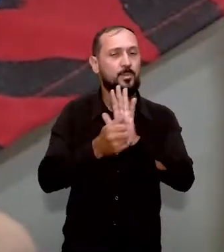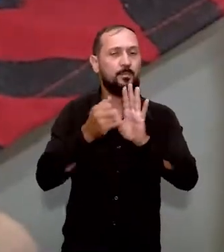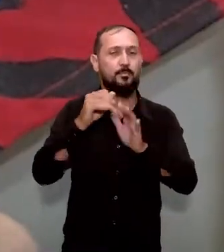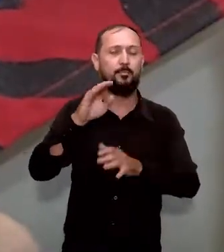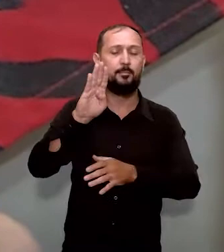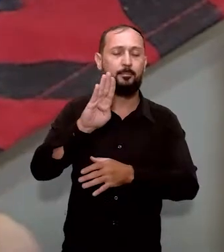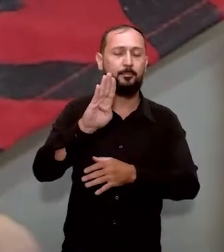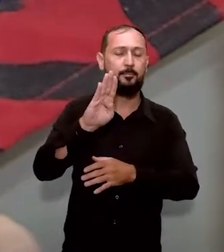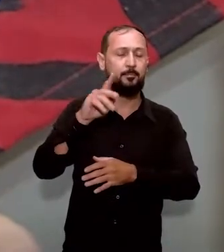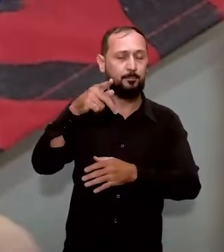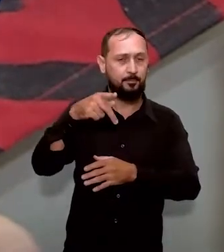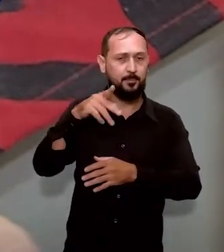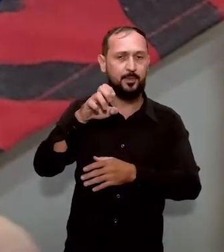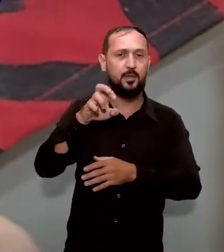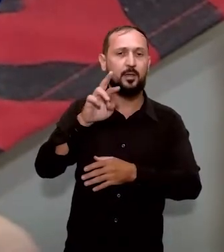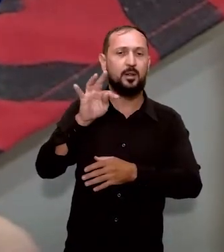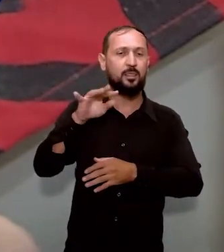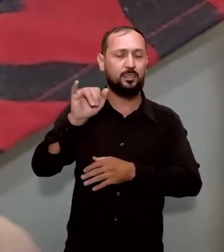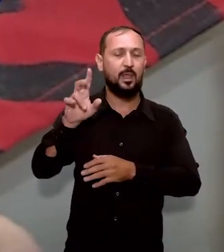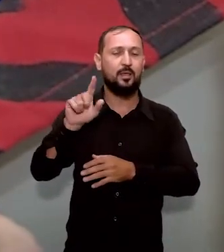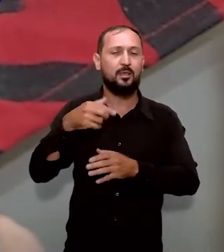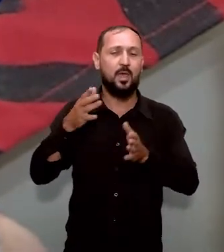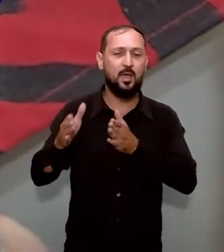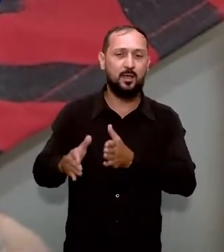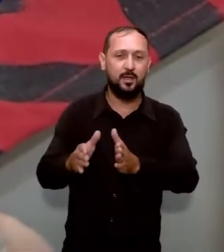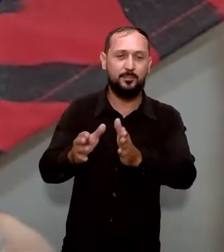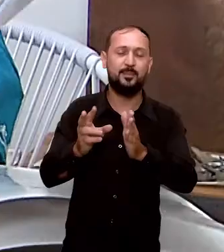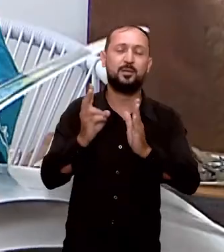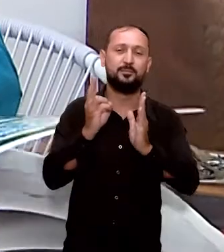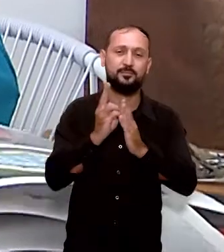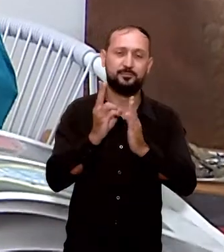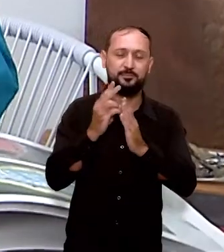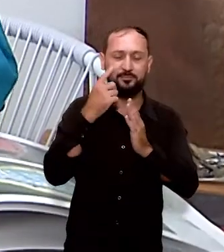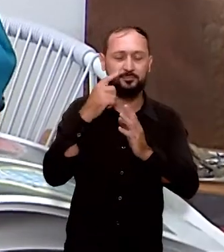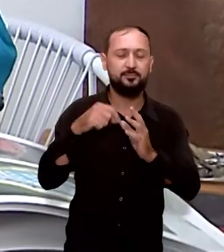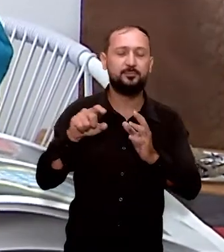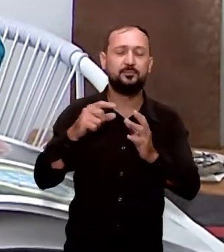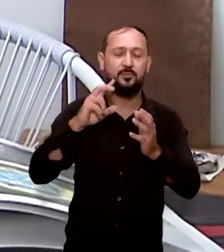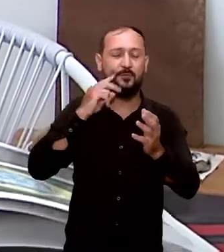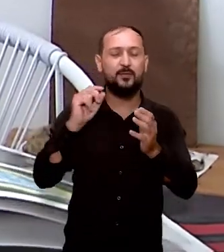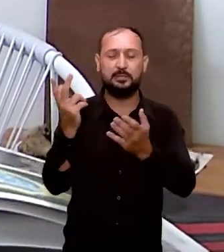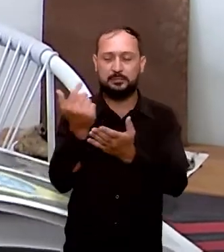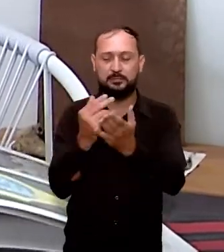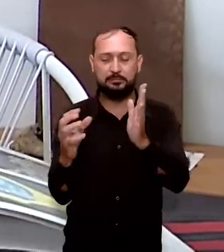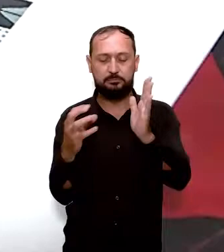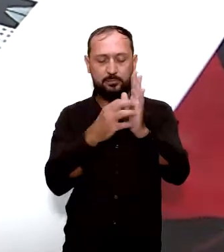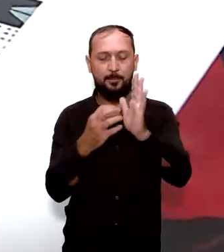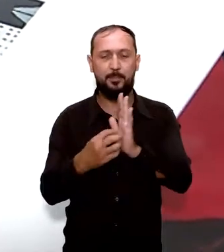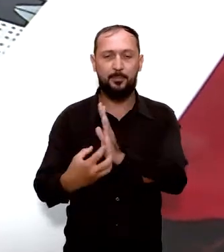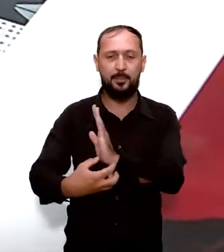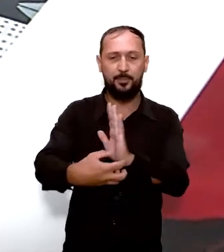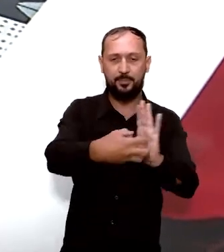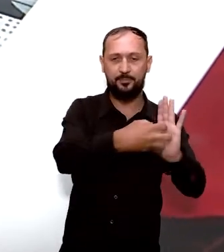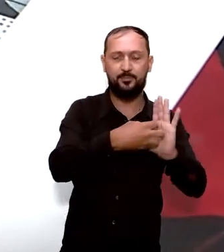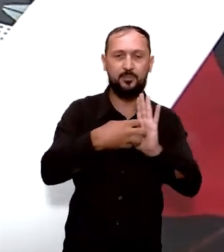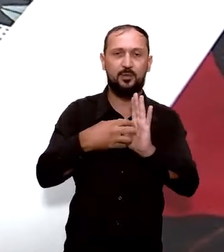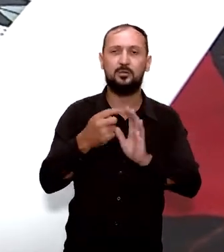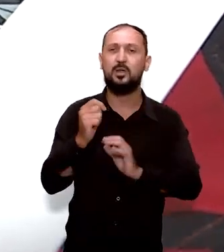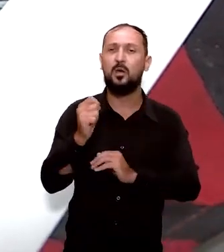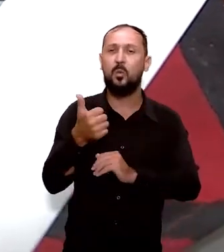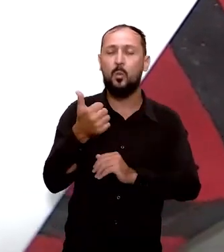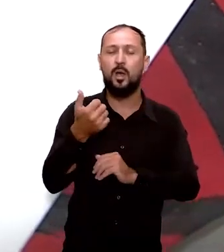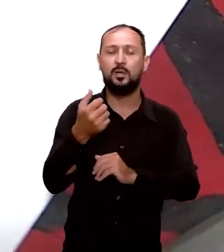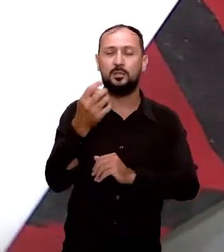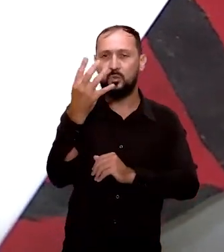do projeto Peretá, que quer dizer caminho em Tupi-Guarani e consistiu em grafismos indígenas, a artista